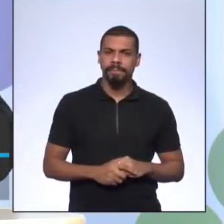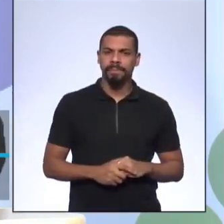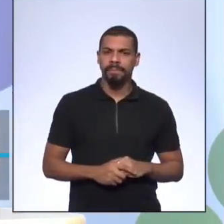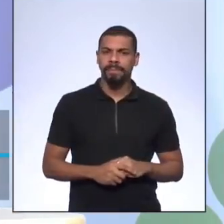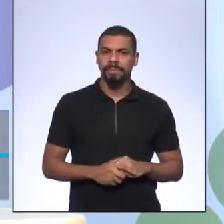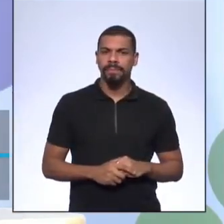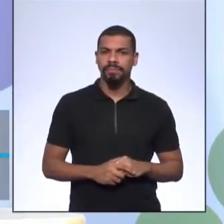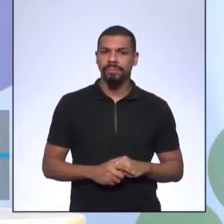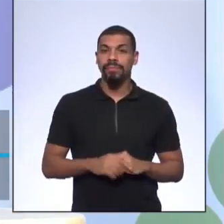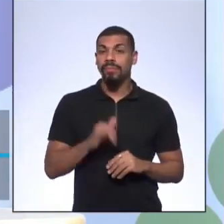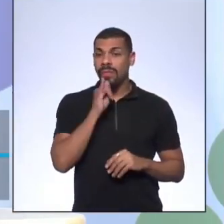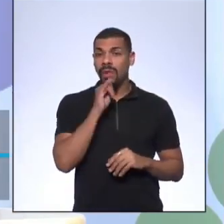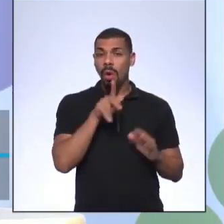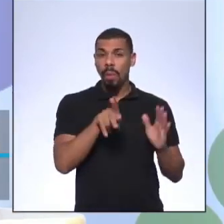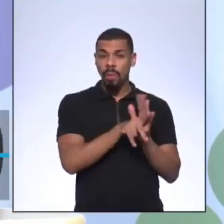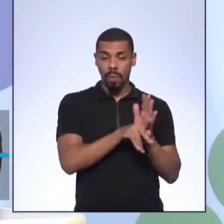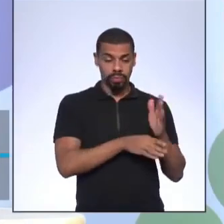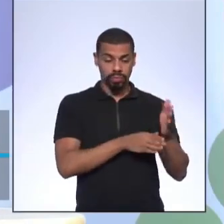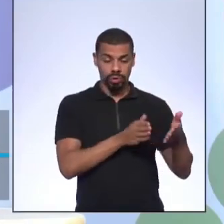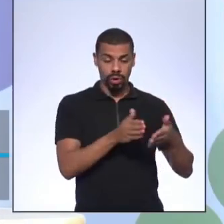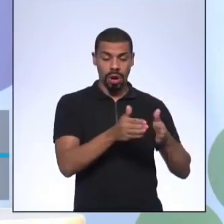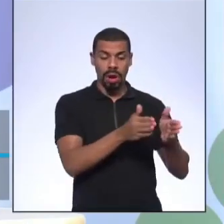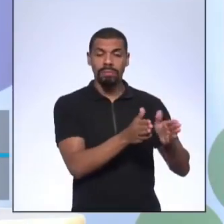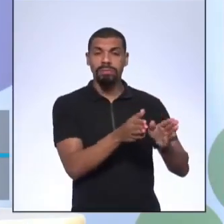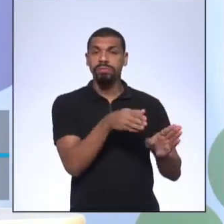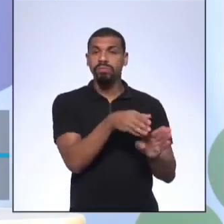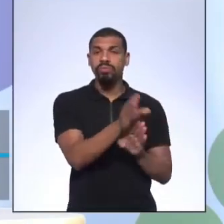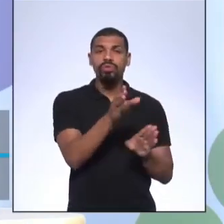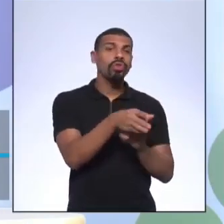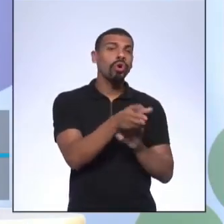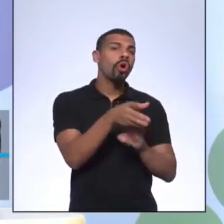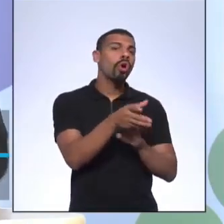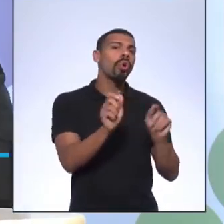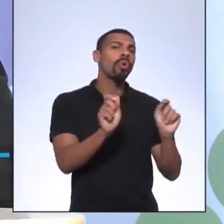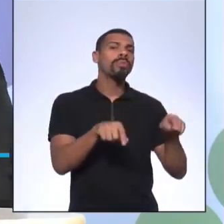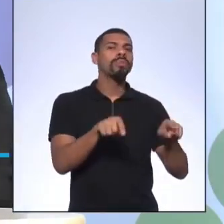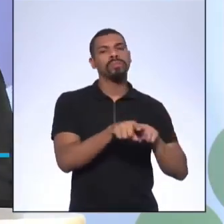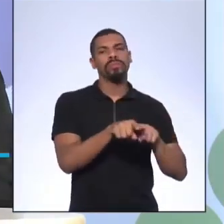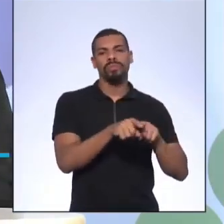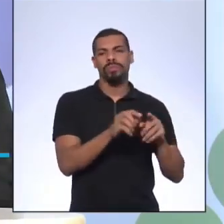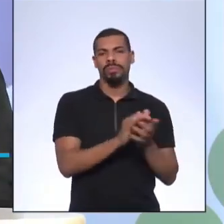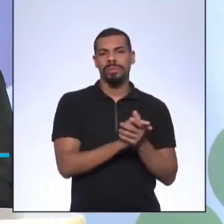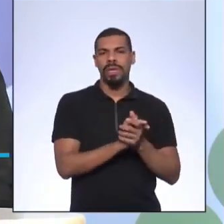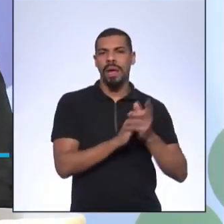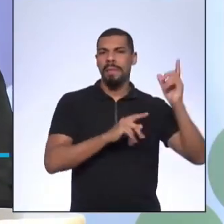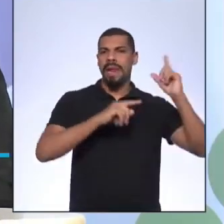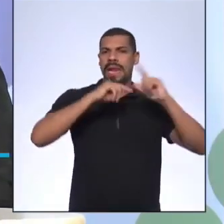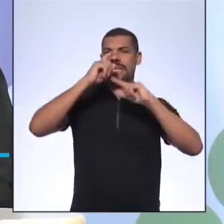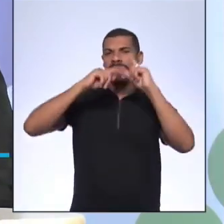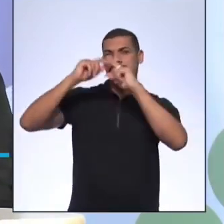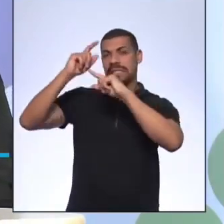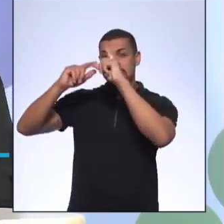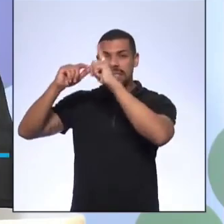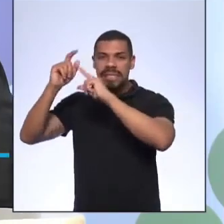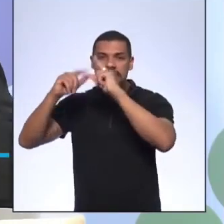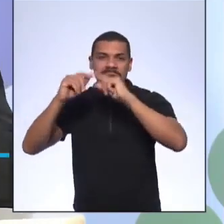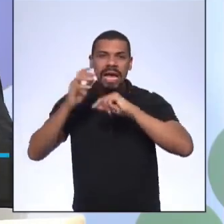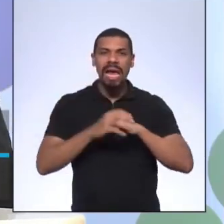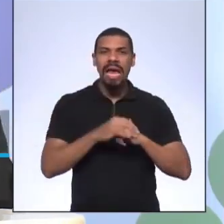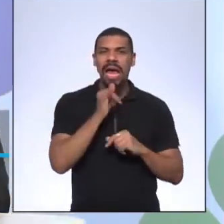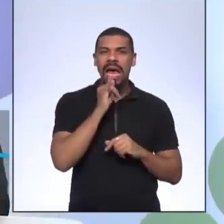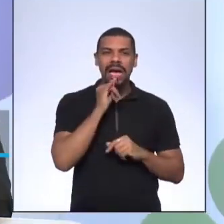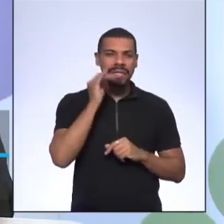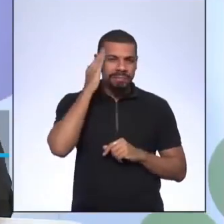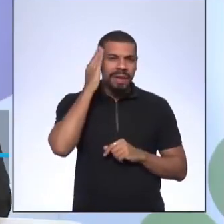o caminho feito, né, a orientação do caminho feito pelas constelações, Ah, sim. pelo Cruzeiro